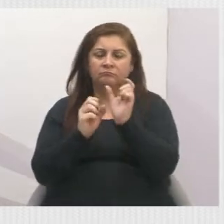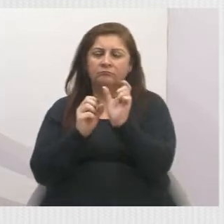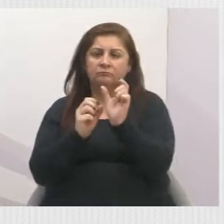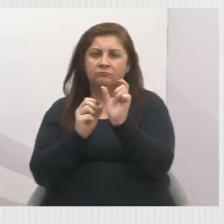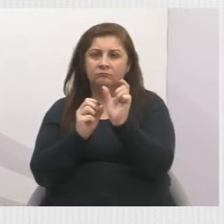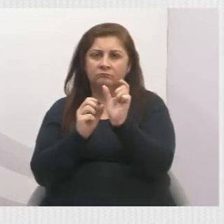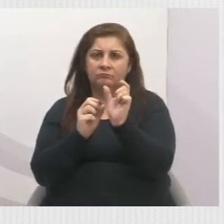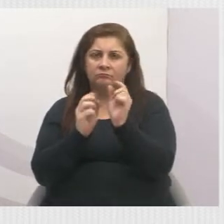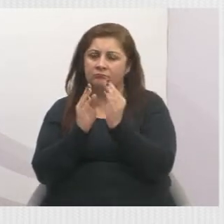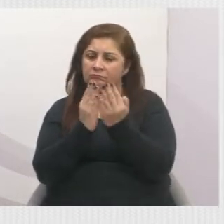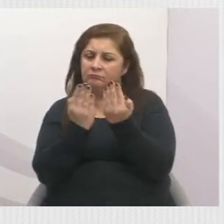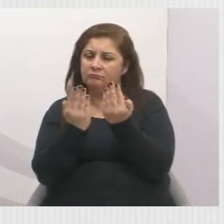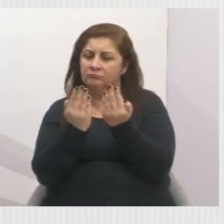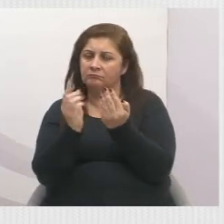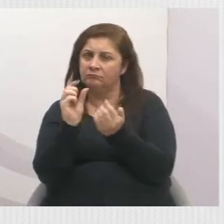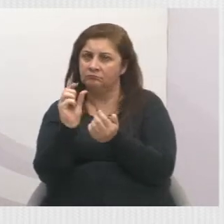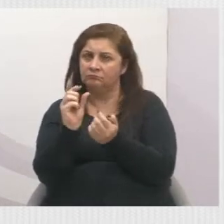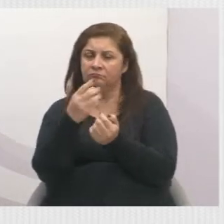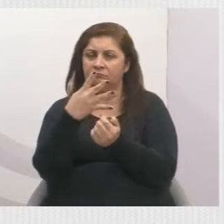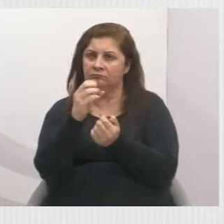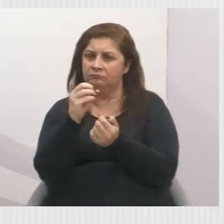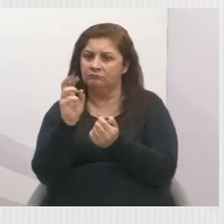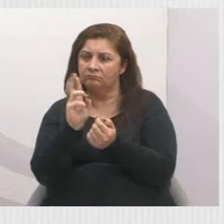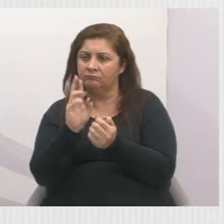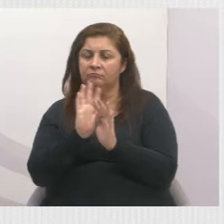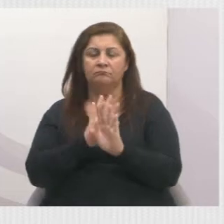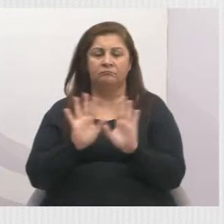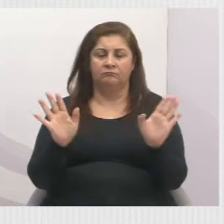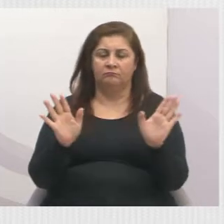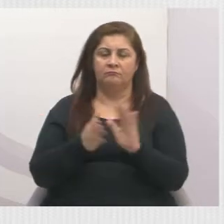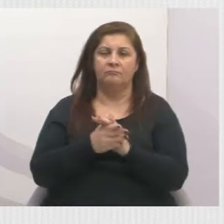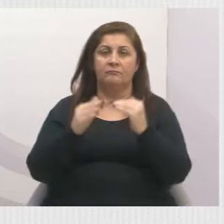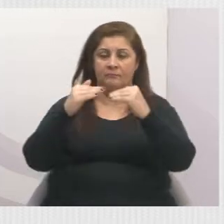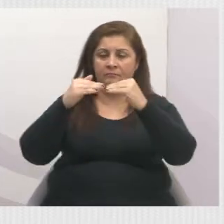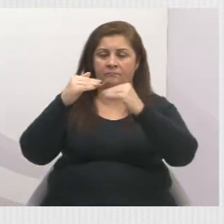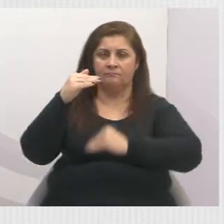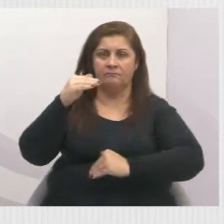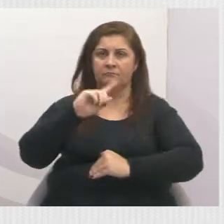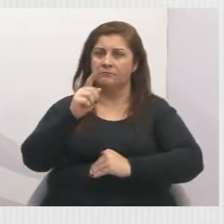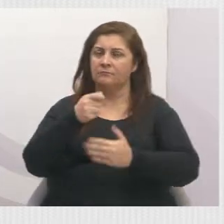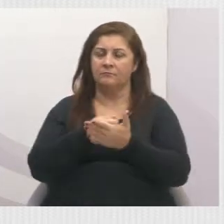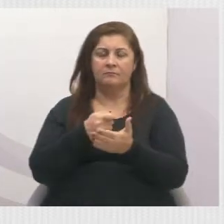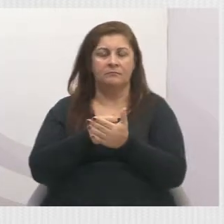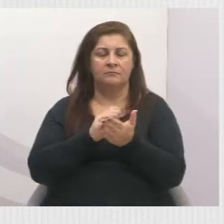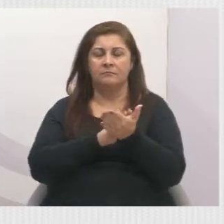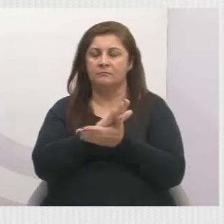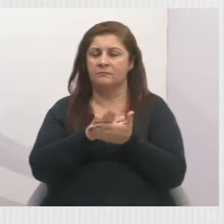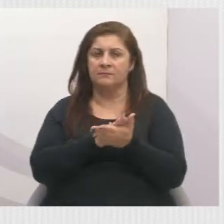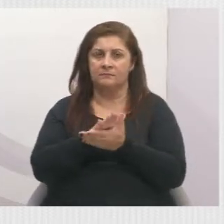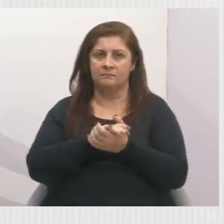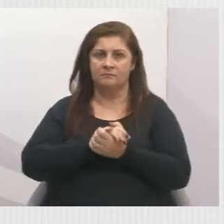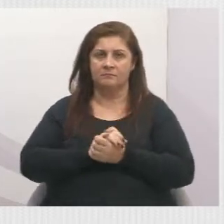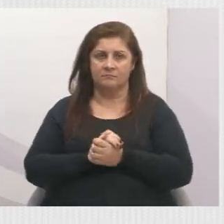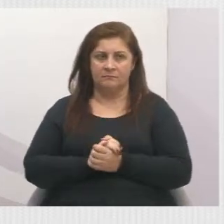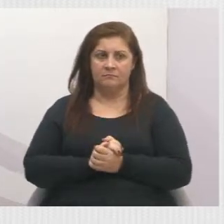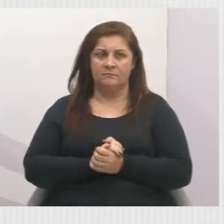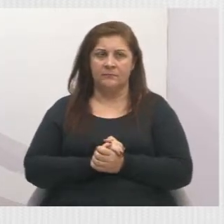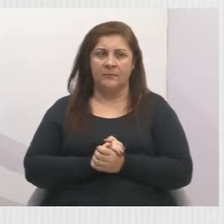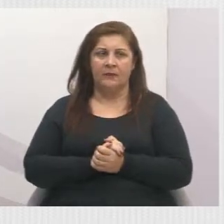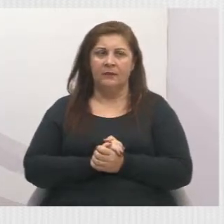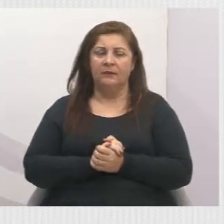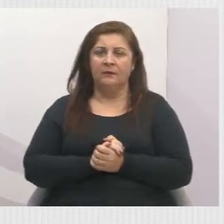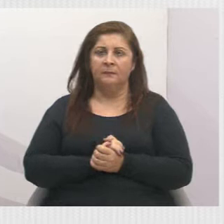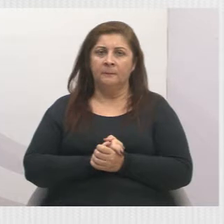diferença dos 3 salários mínimos. Até 3 salários mínimos não contribui e acima de 3 salários mínimos contribuirá